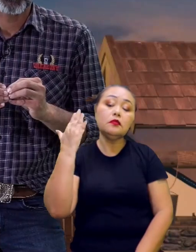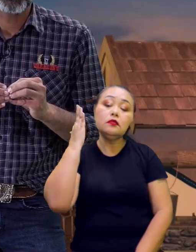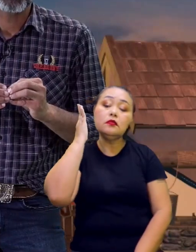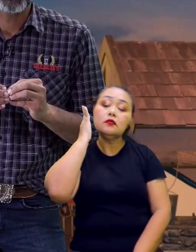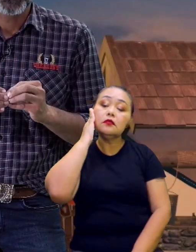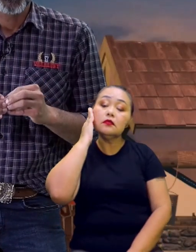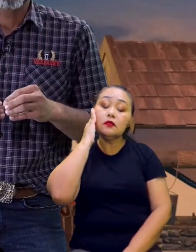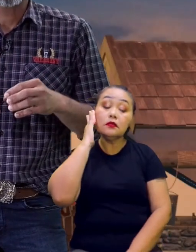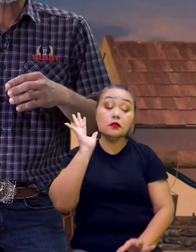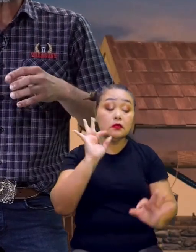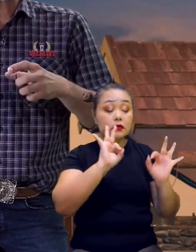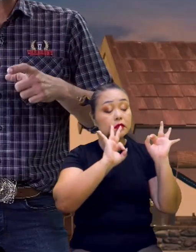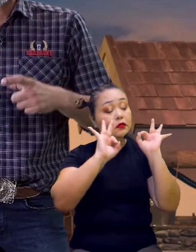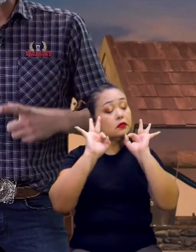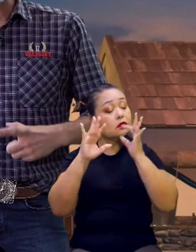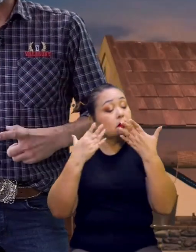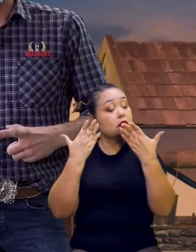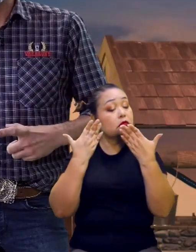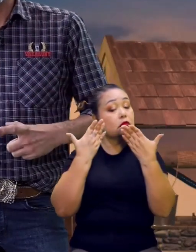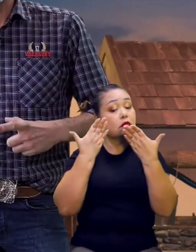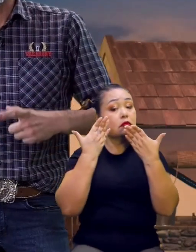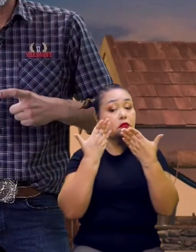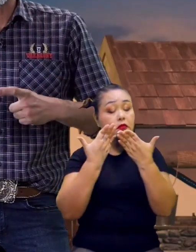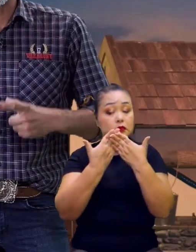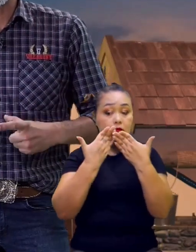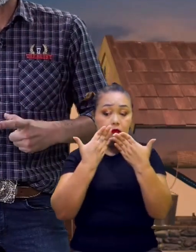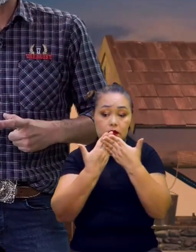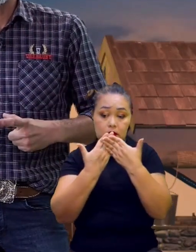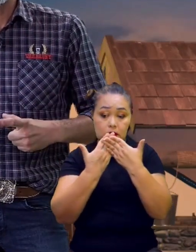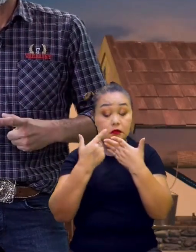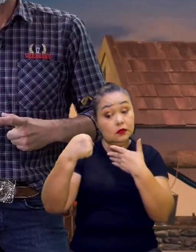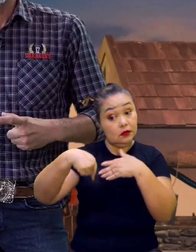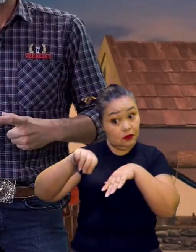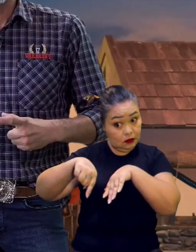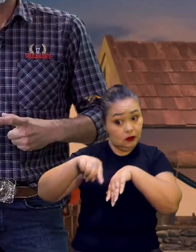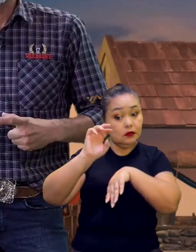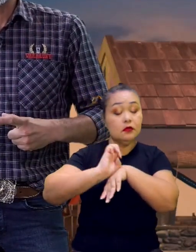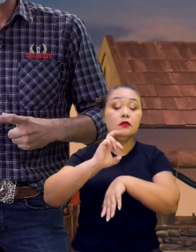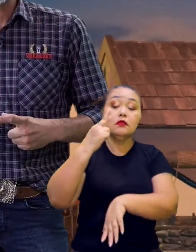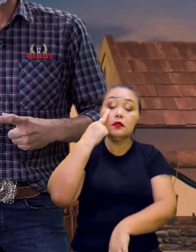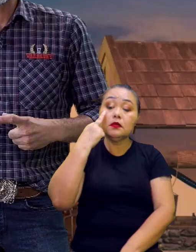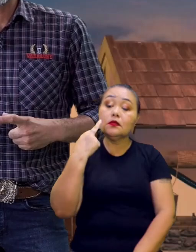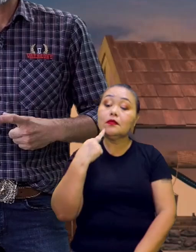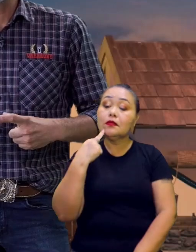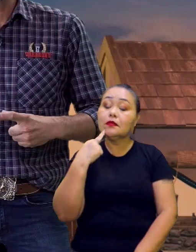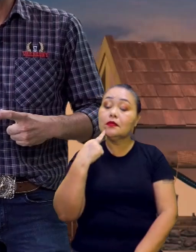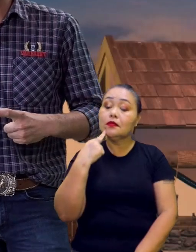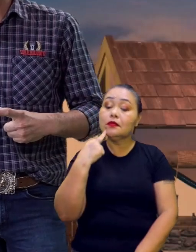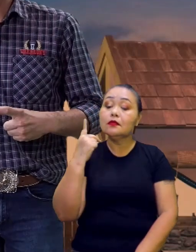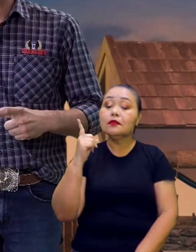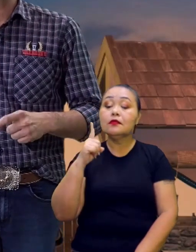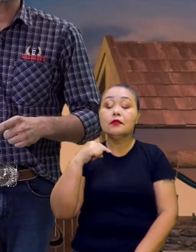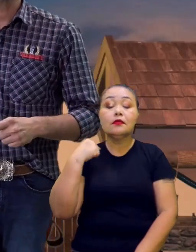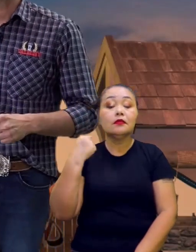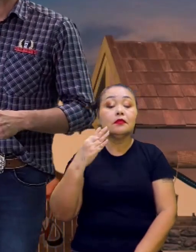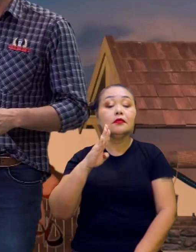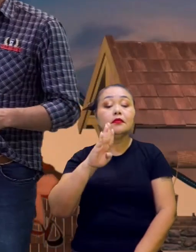na aula? Porque o estado de Rondônia está no bioma